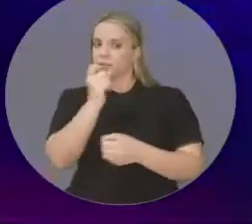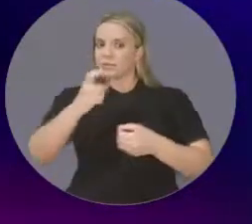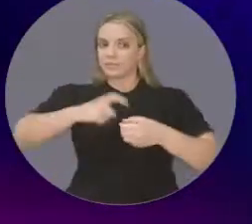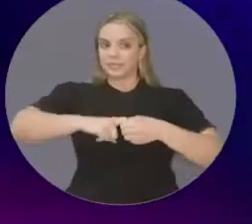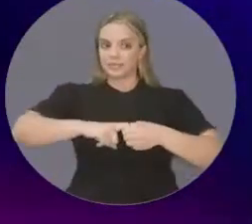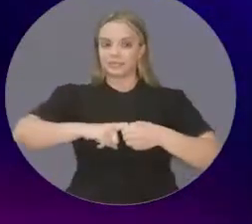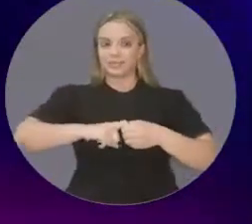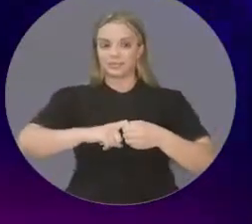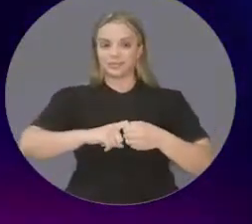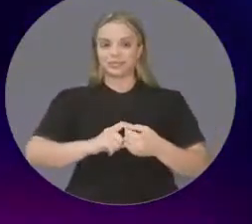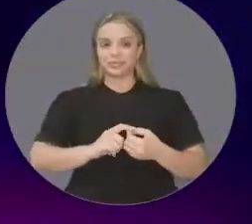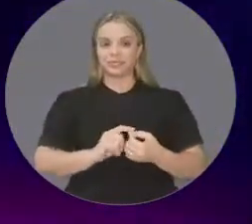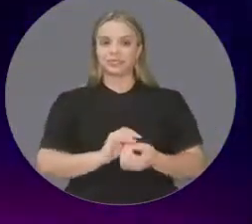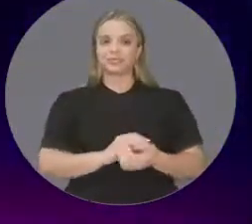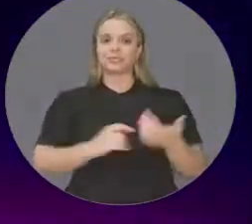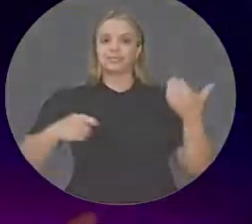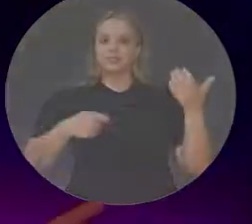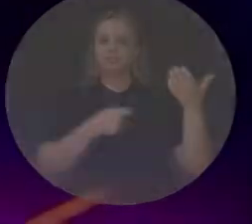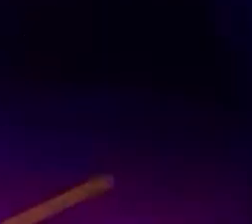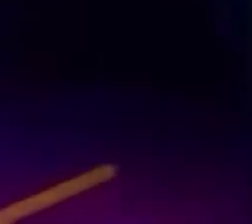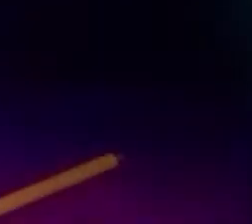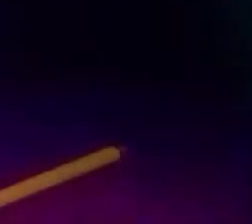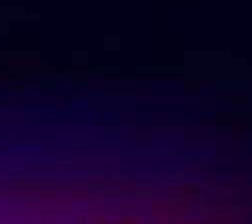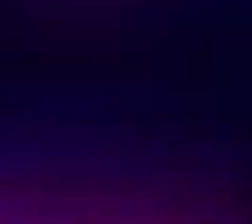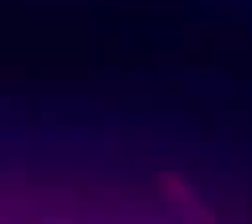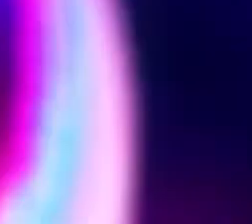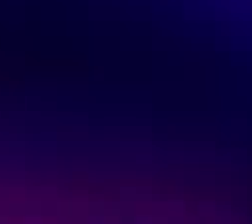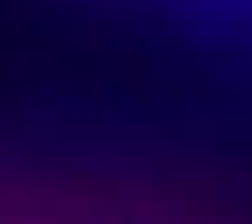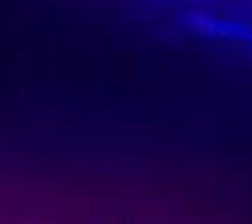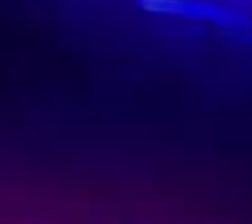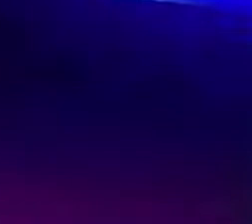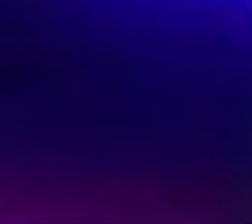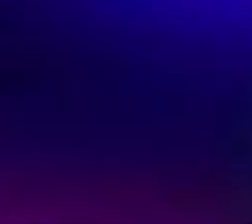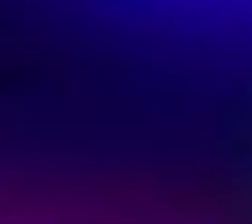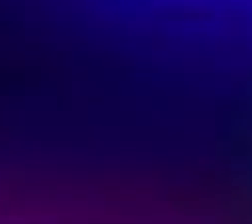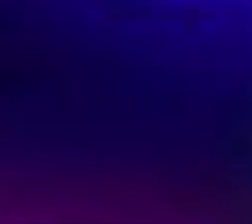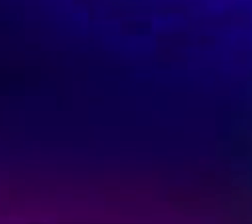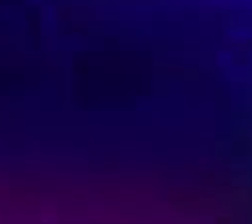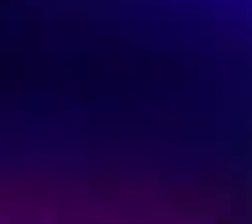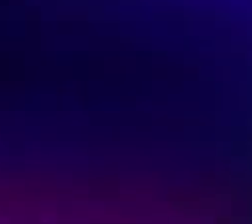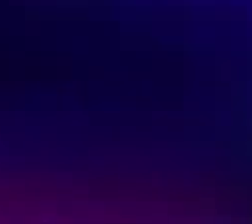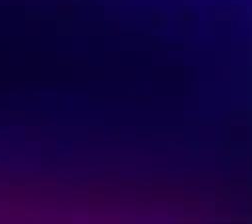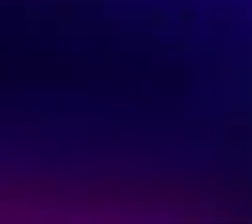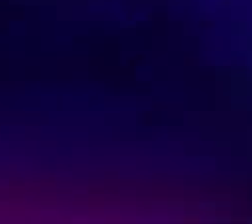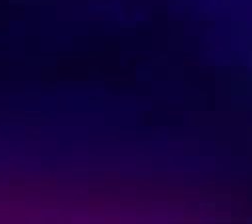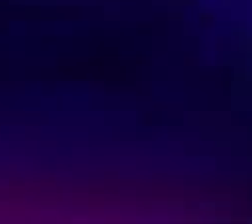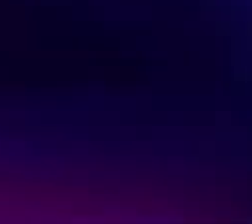balançando sem parar.